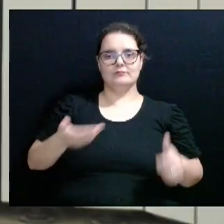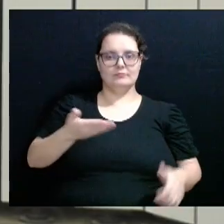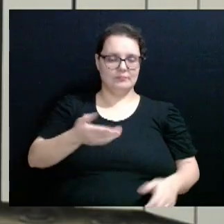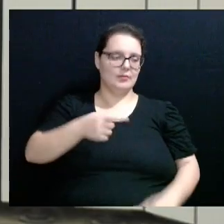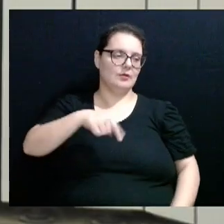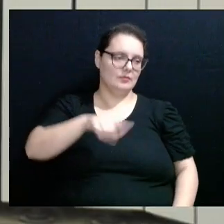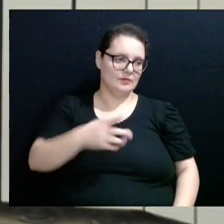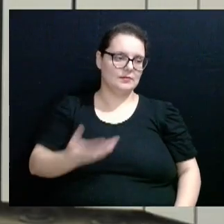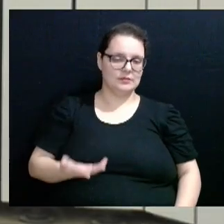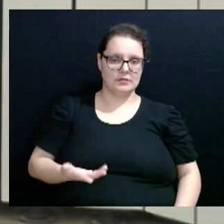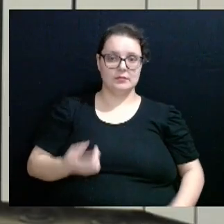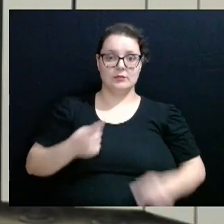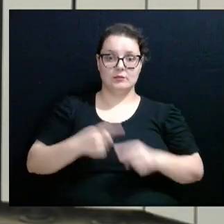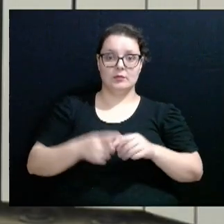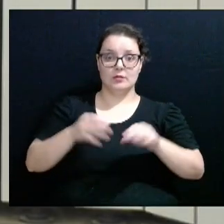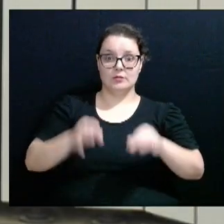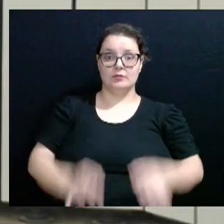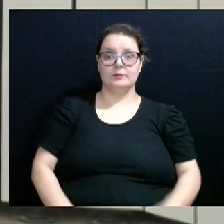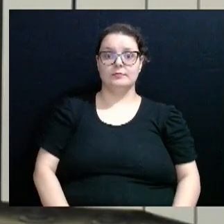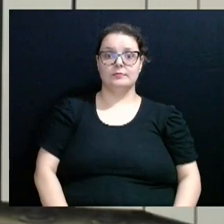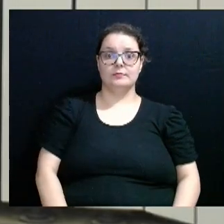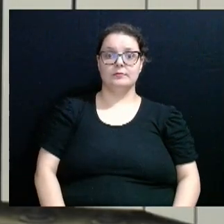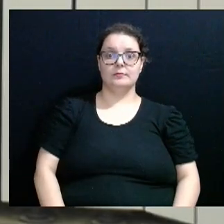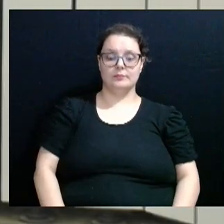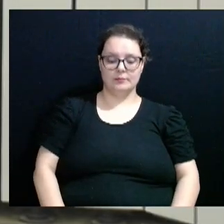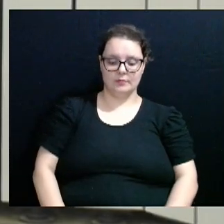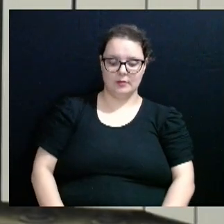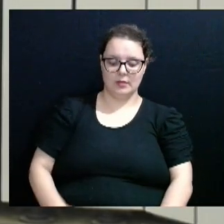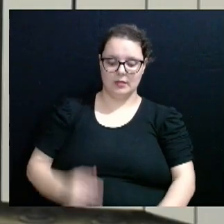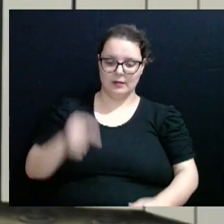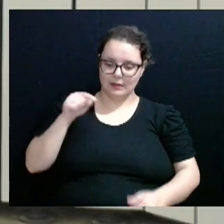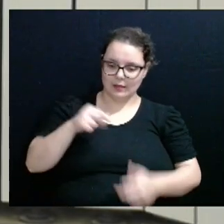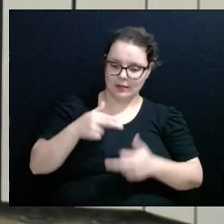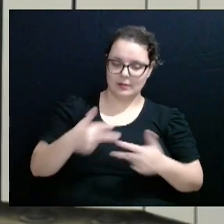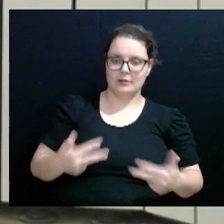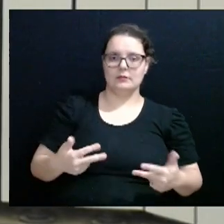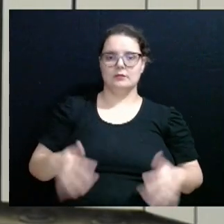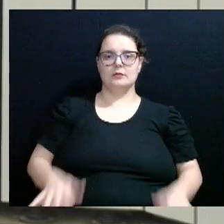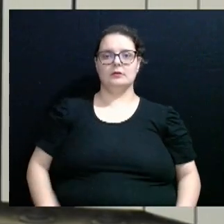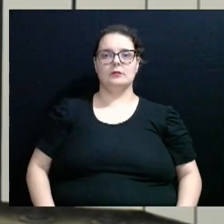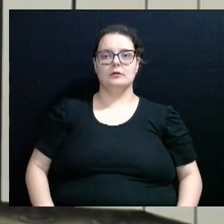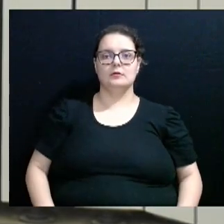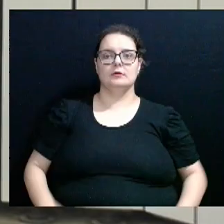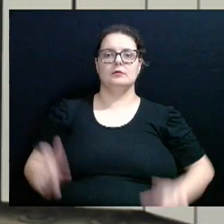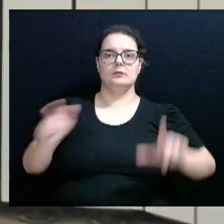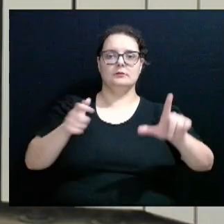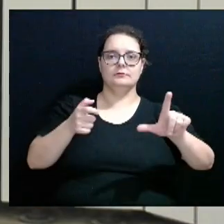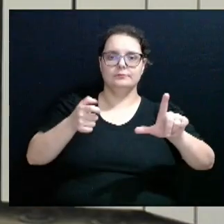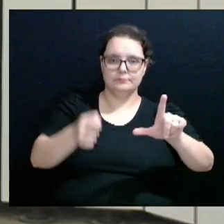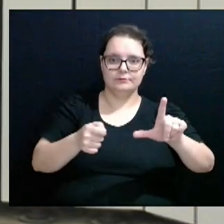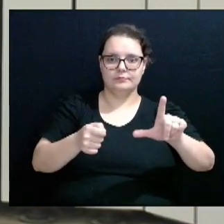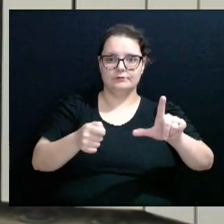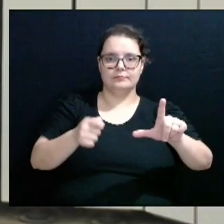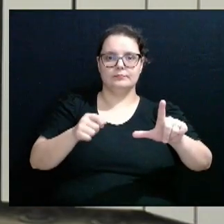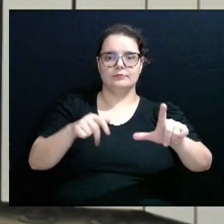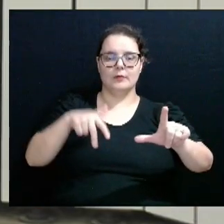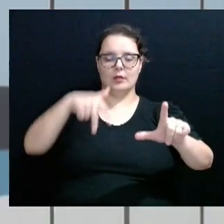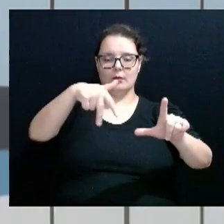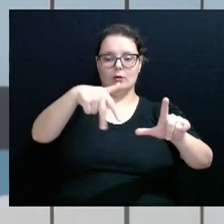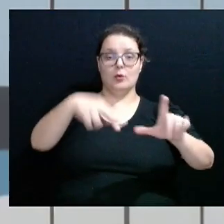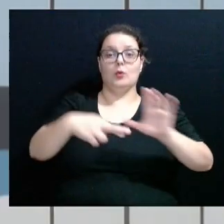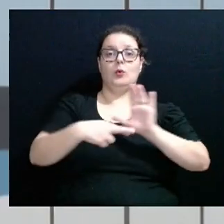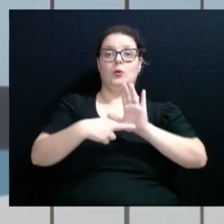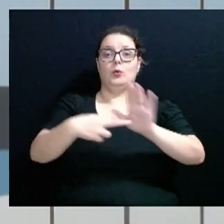justamente esse ponto, assim, é você ligar a TV e se sentir representado.